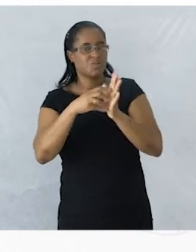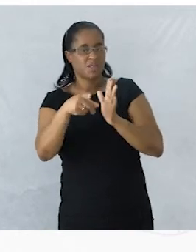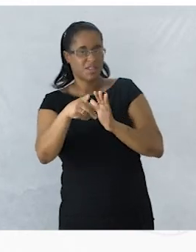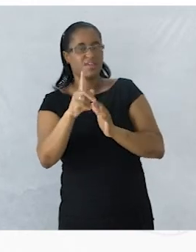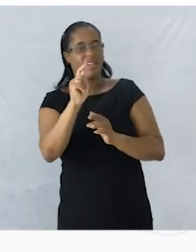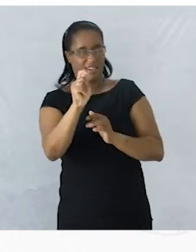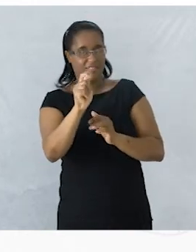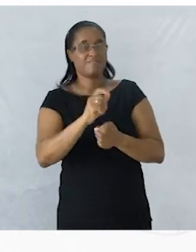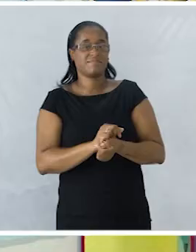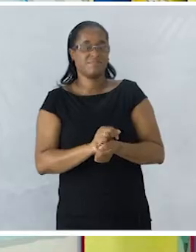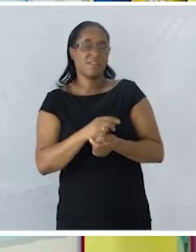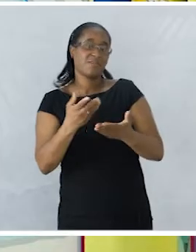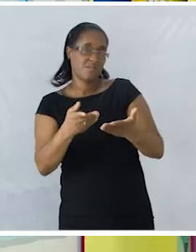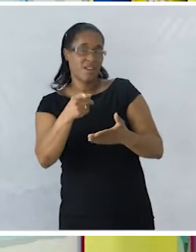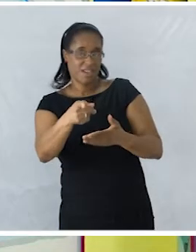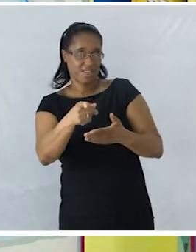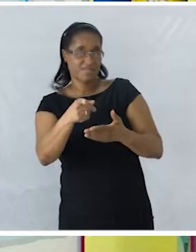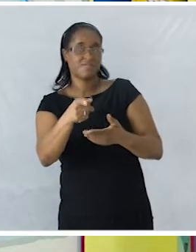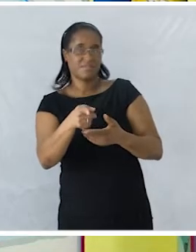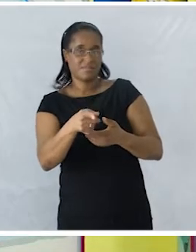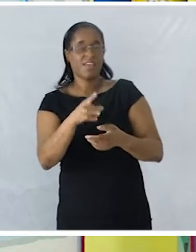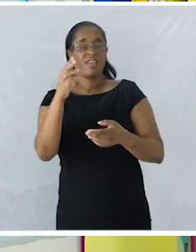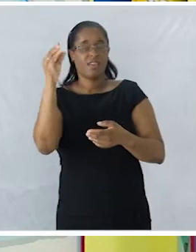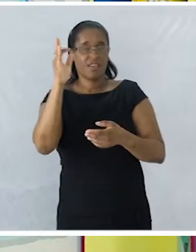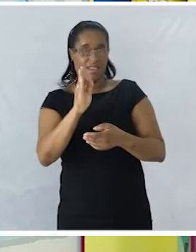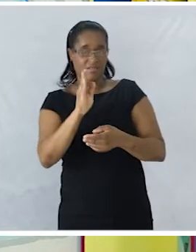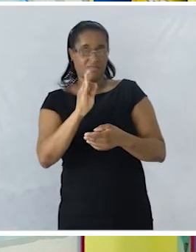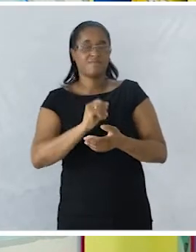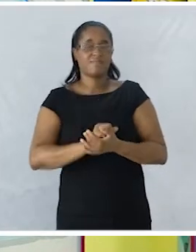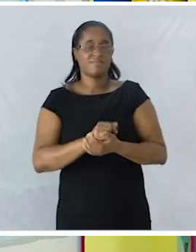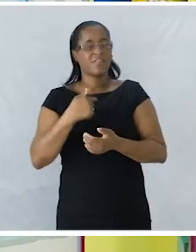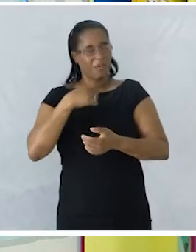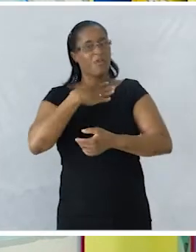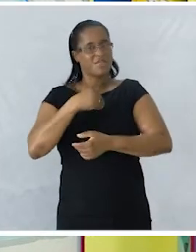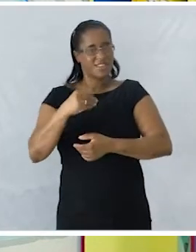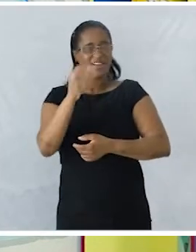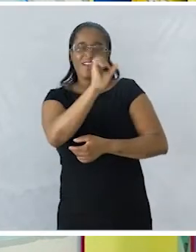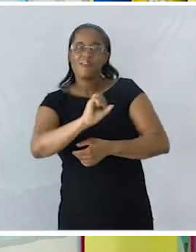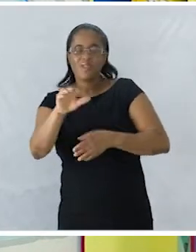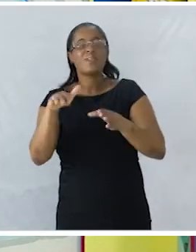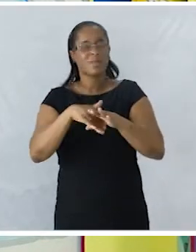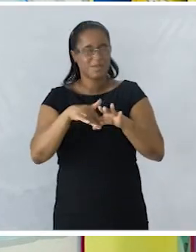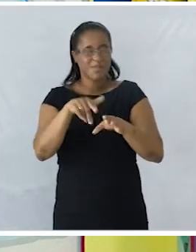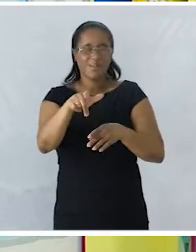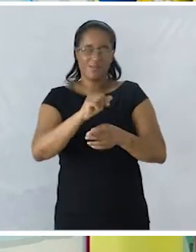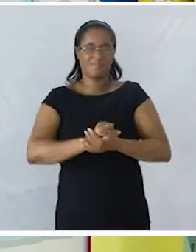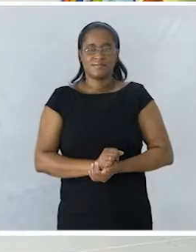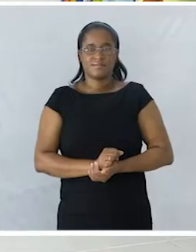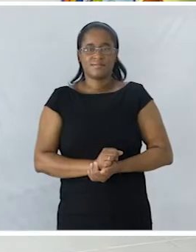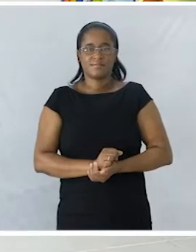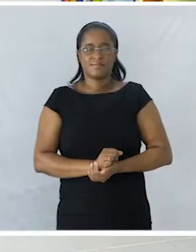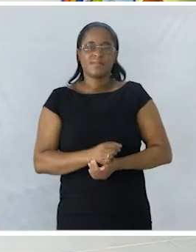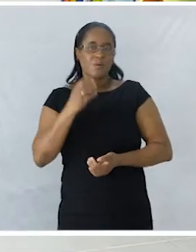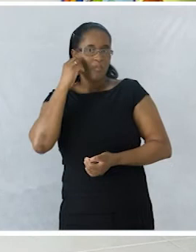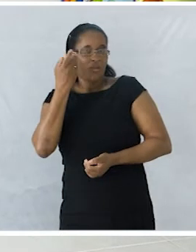ser pertence. Logo, essa afirmação é falsa. Gostei da vossa participação. Tá bem?